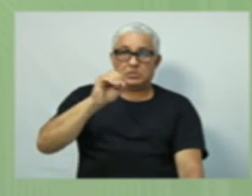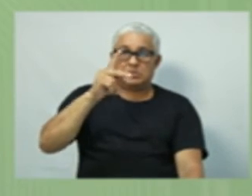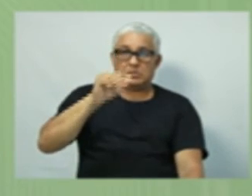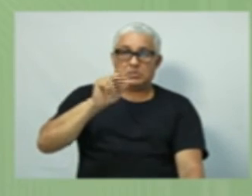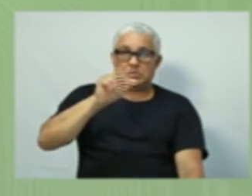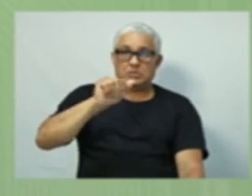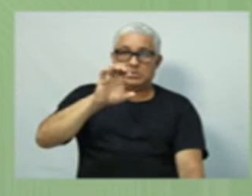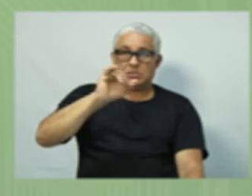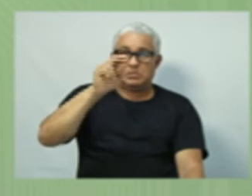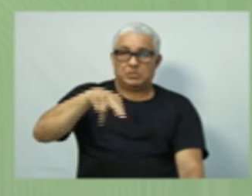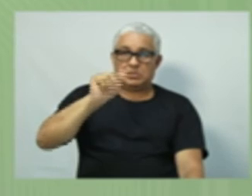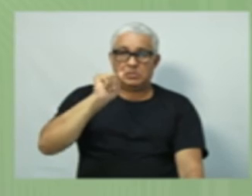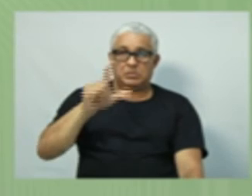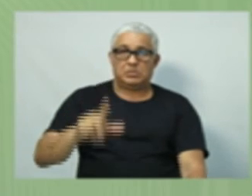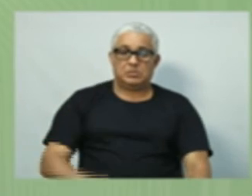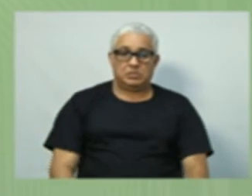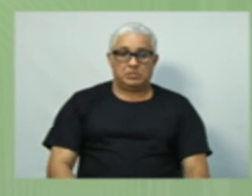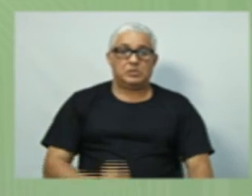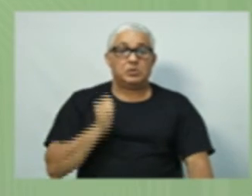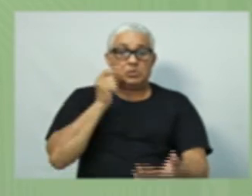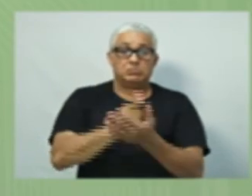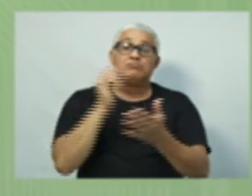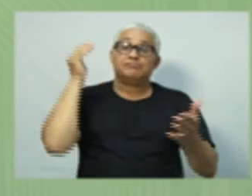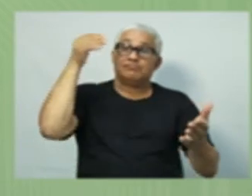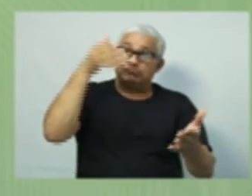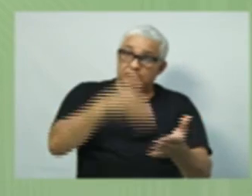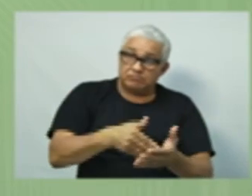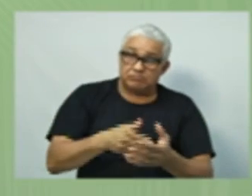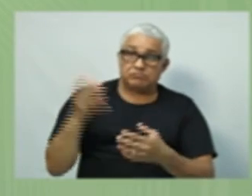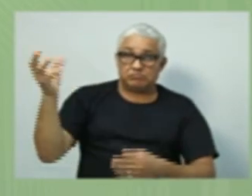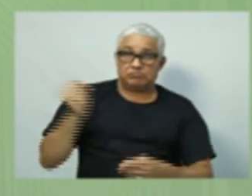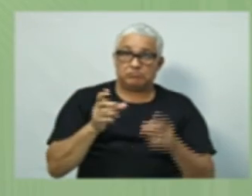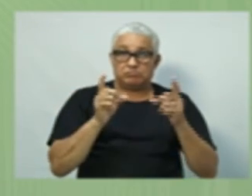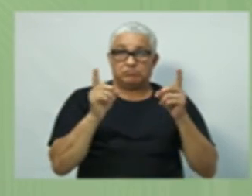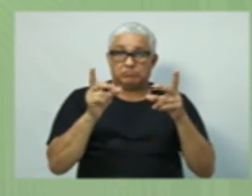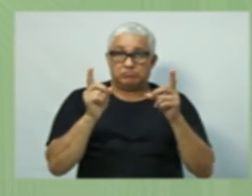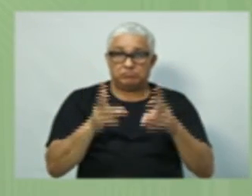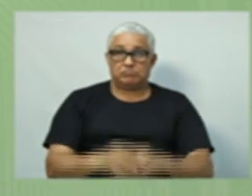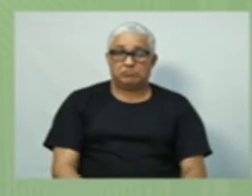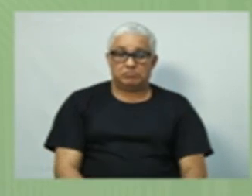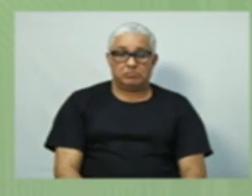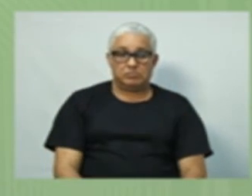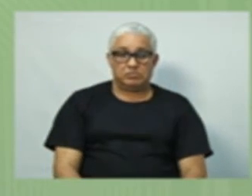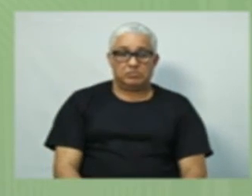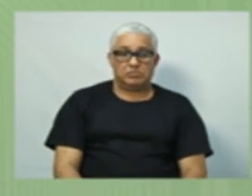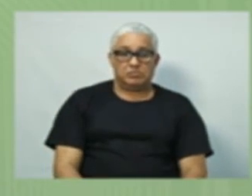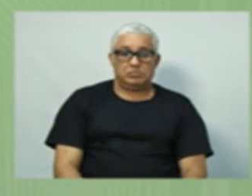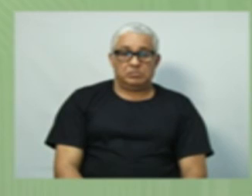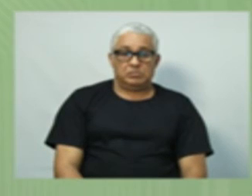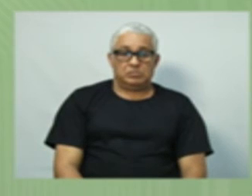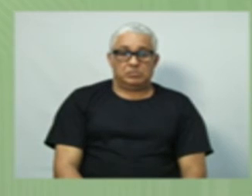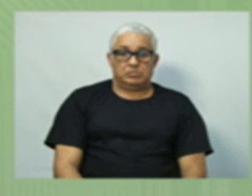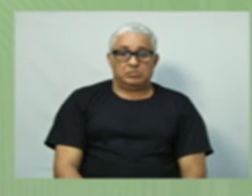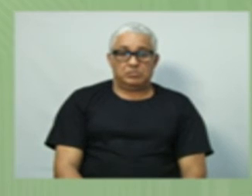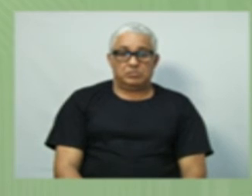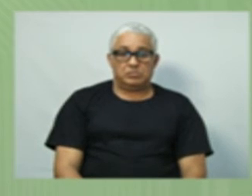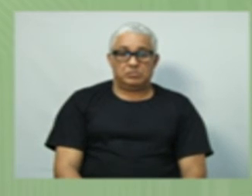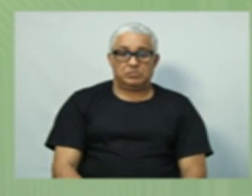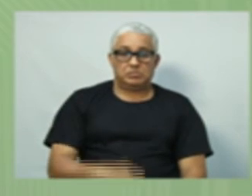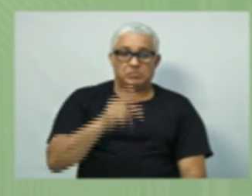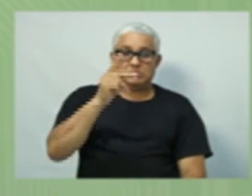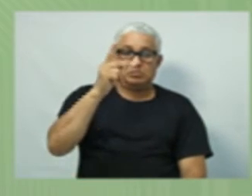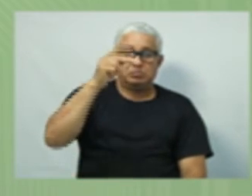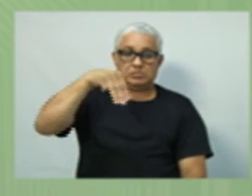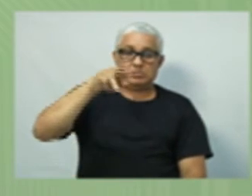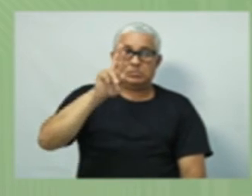momento da compra até o momento da minha recebendo a minha venda a prazo médio natação do estoque por prazo